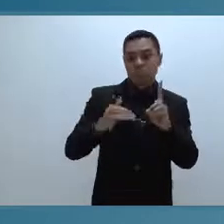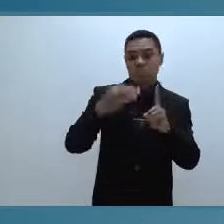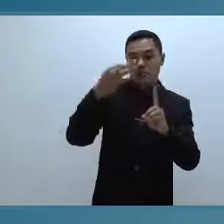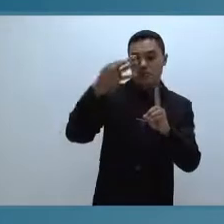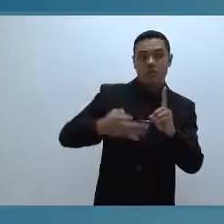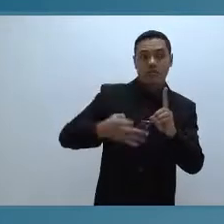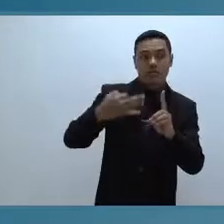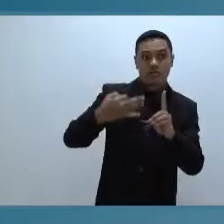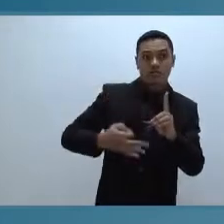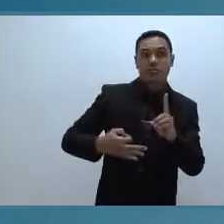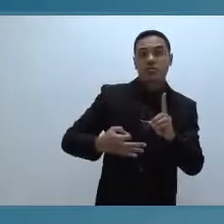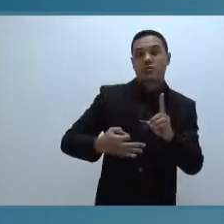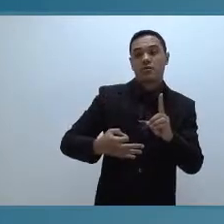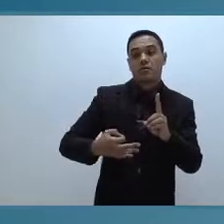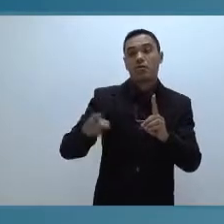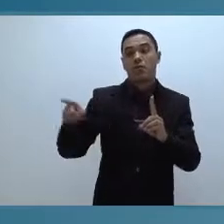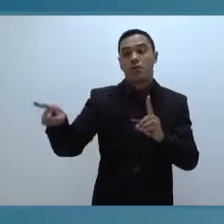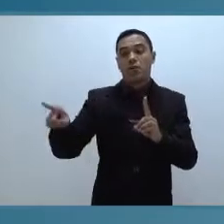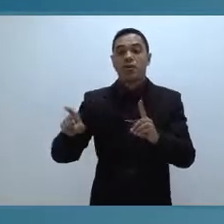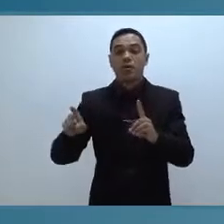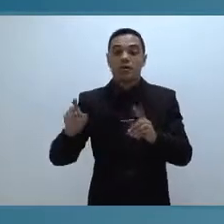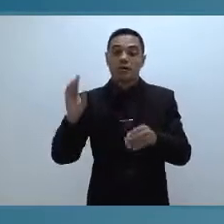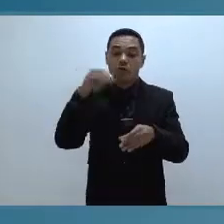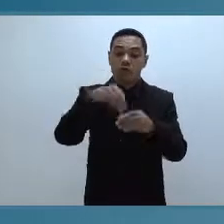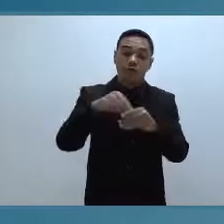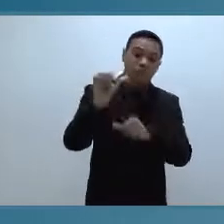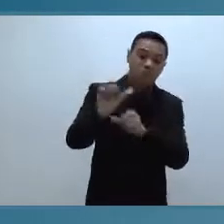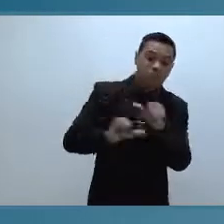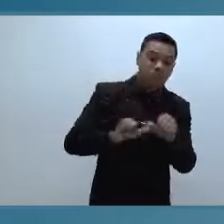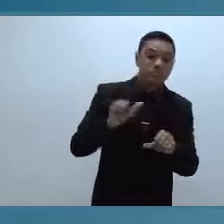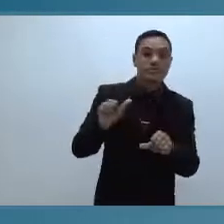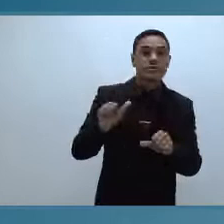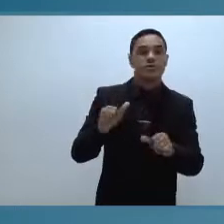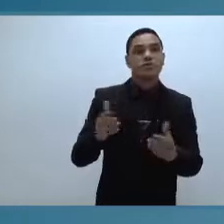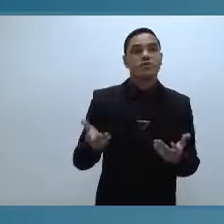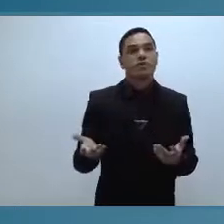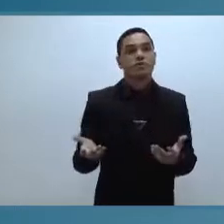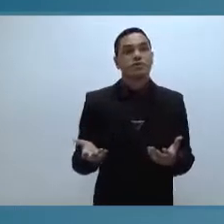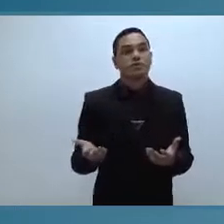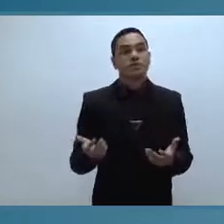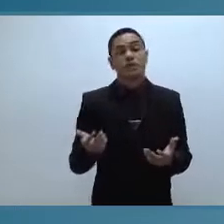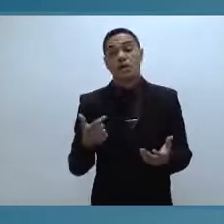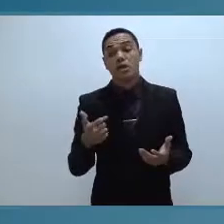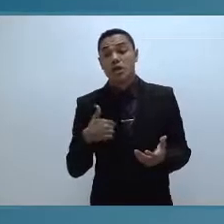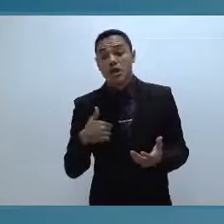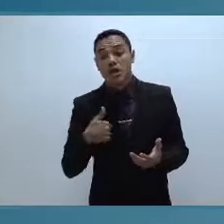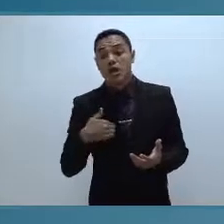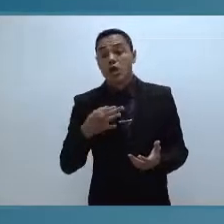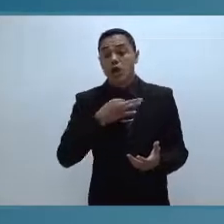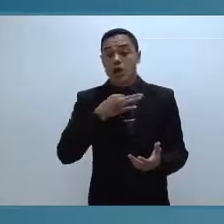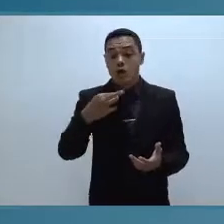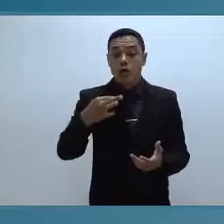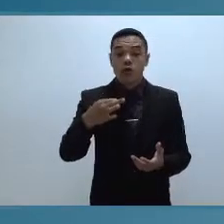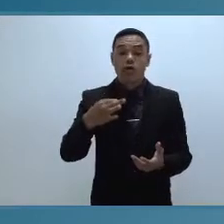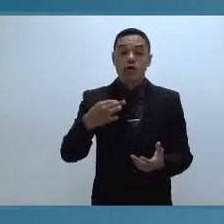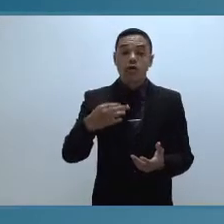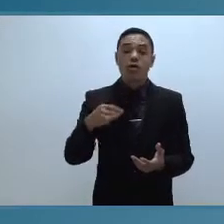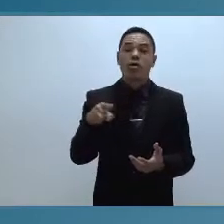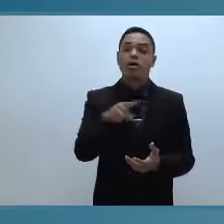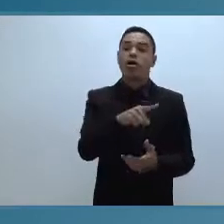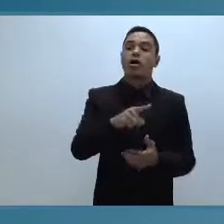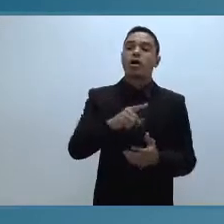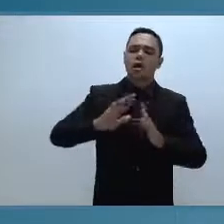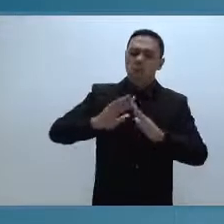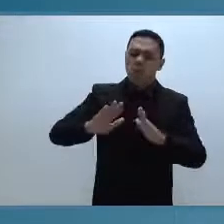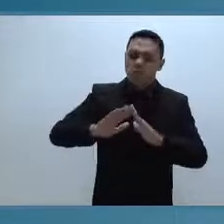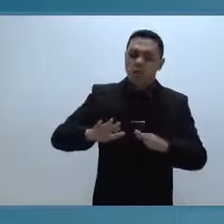recebi, não posso perceber, mas o meu entendimento aqui é de conceder, sim, ao pedido dela. Pronto, então,